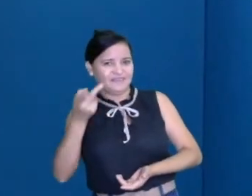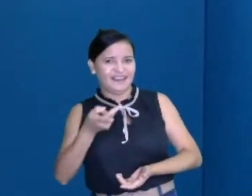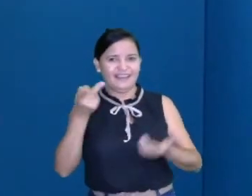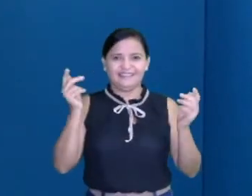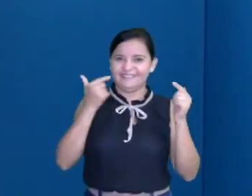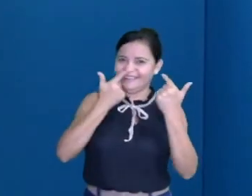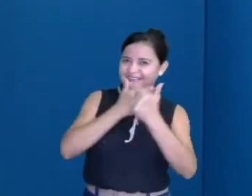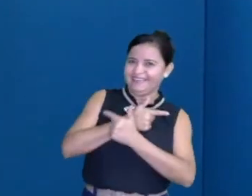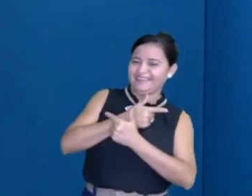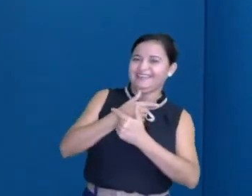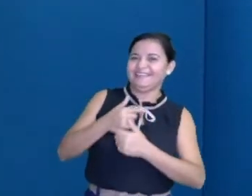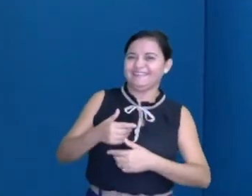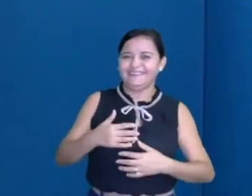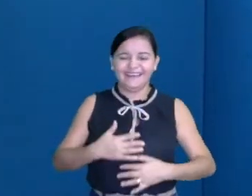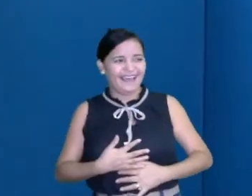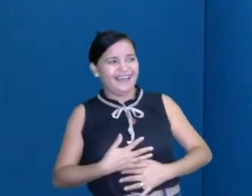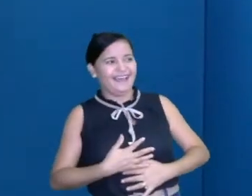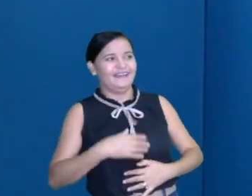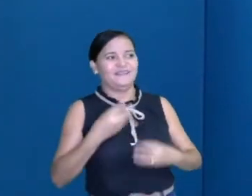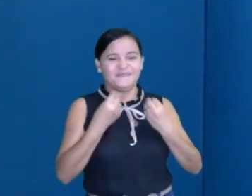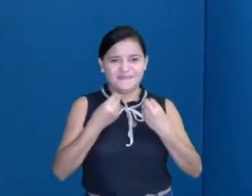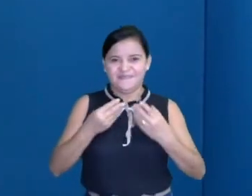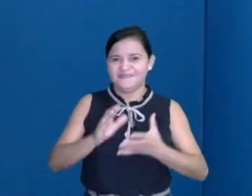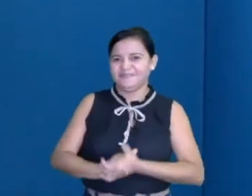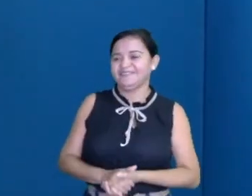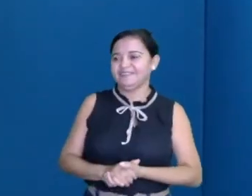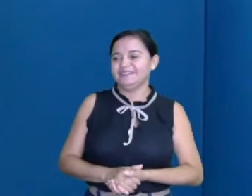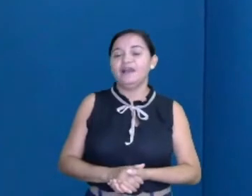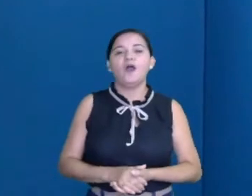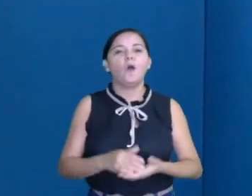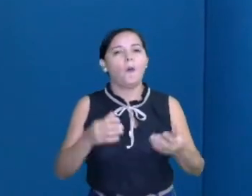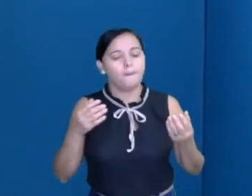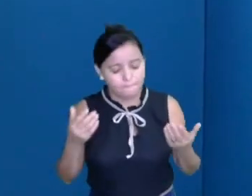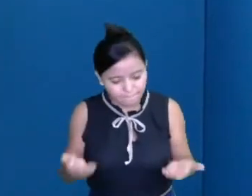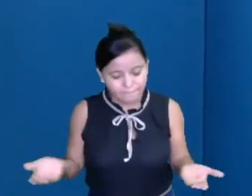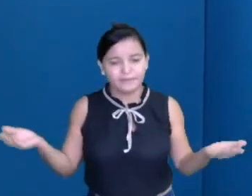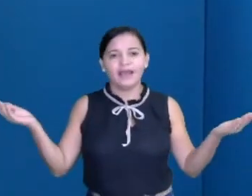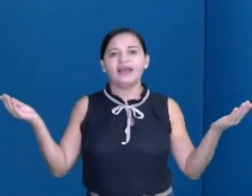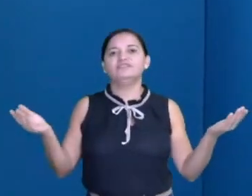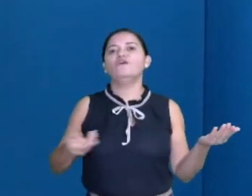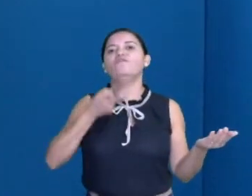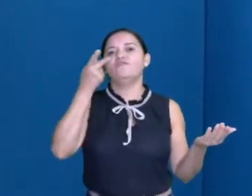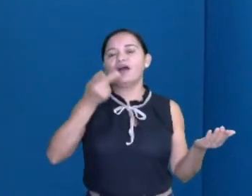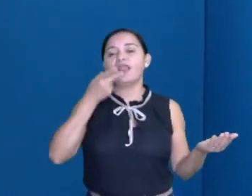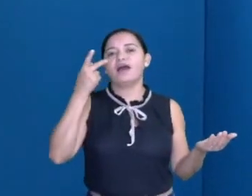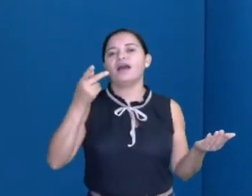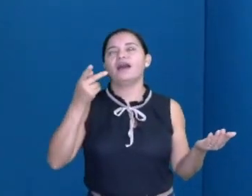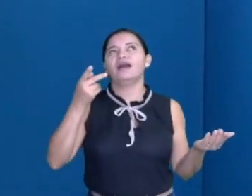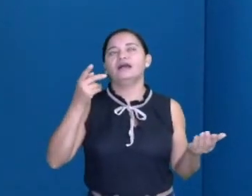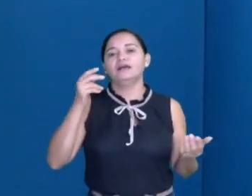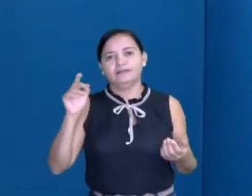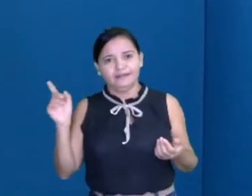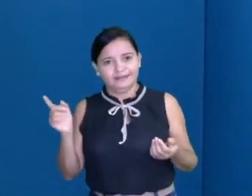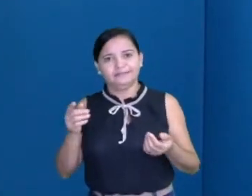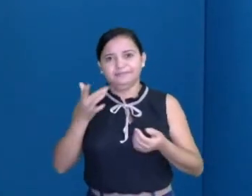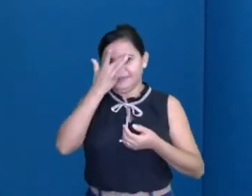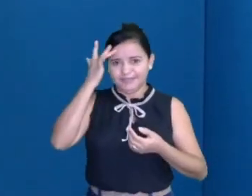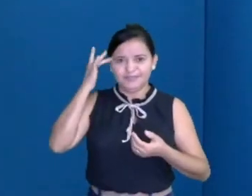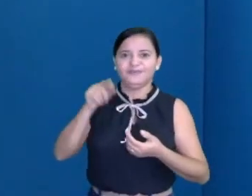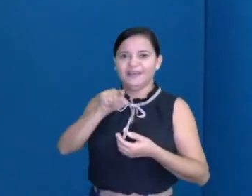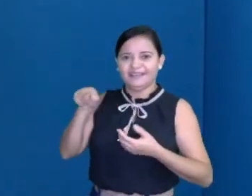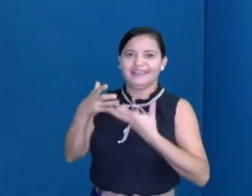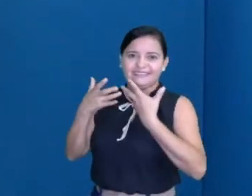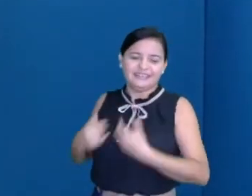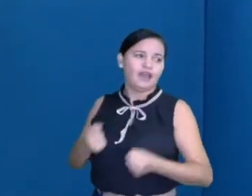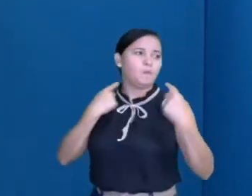dá um martelo rodado, dá um voador, é uma coisa assustadora. Que é um momento, e eu vou mais uma vez aqui, até um dia a produção se convencer que tem que botar